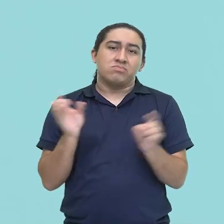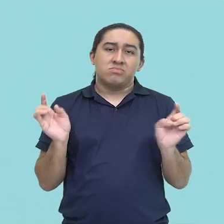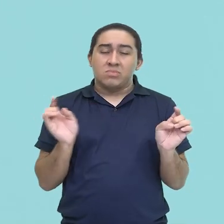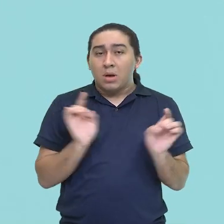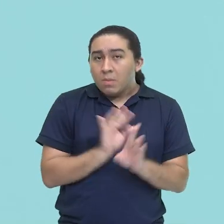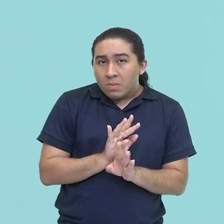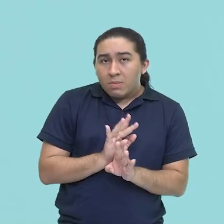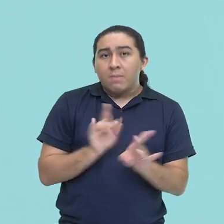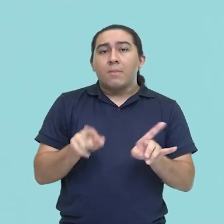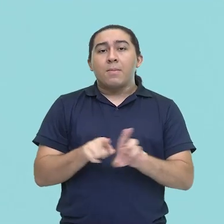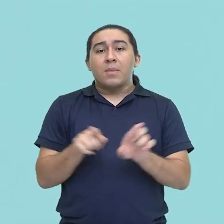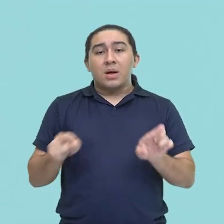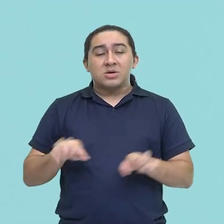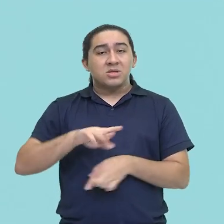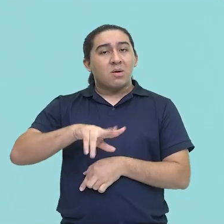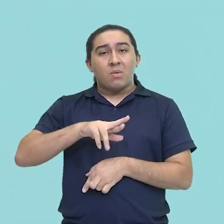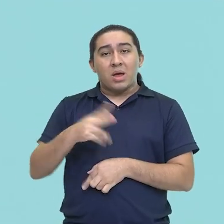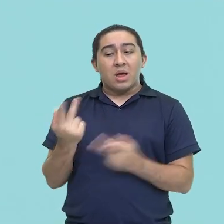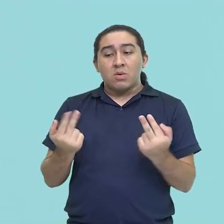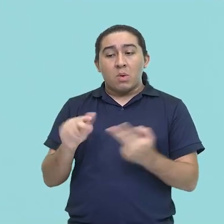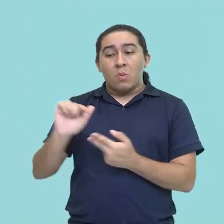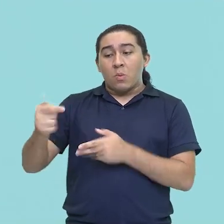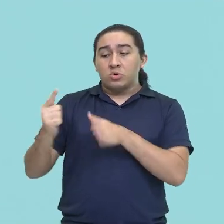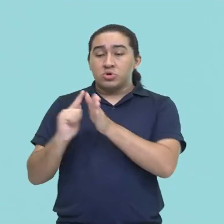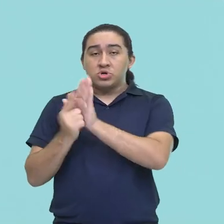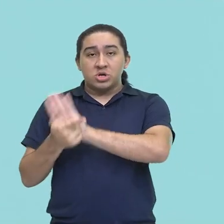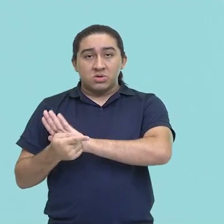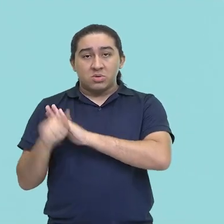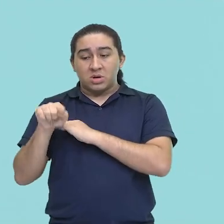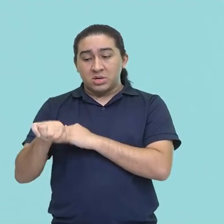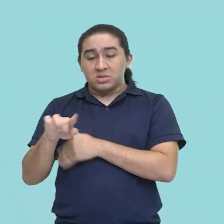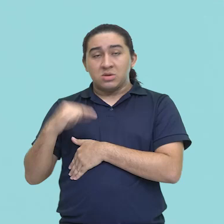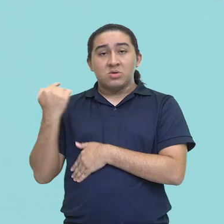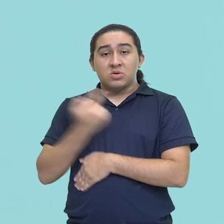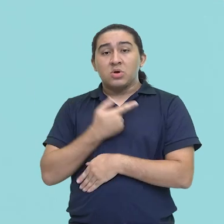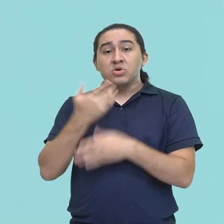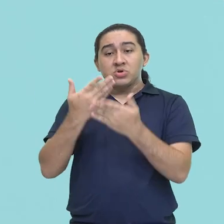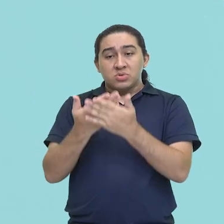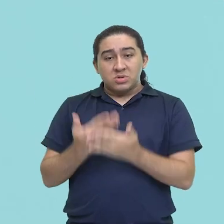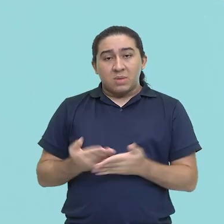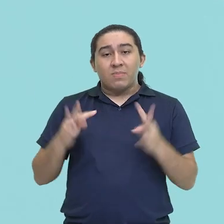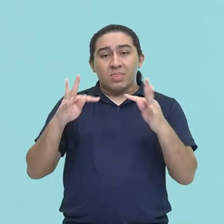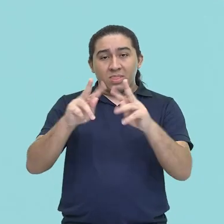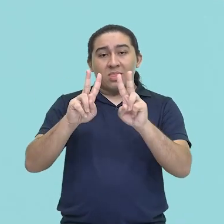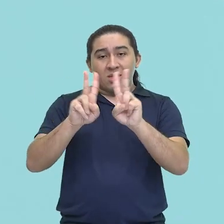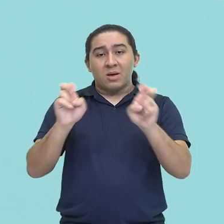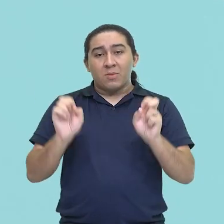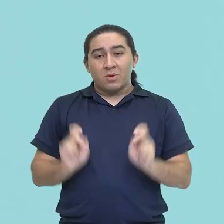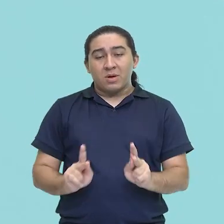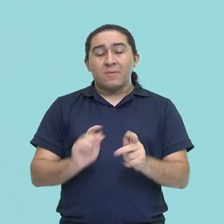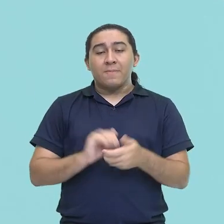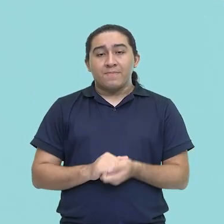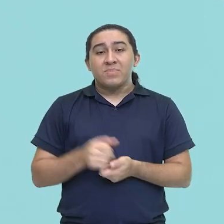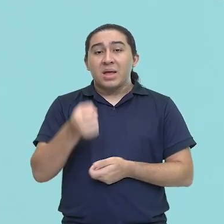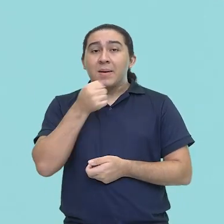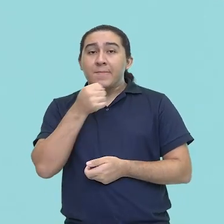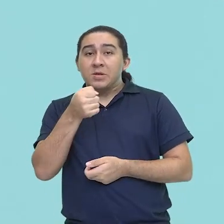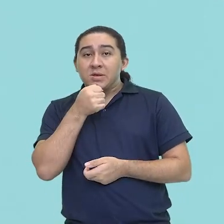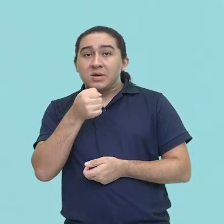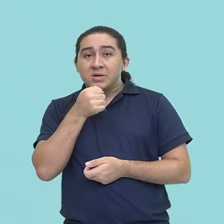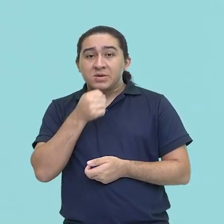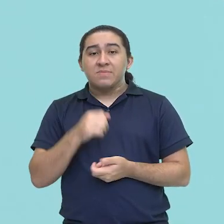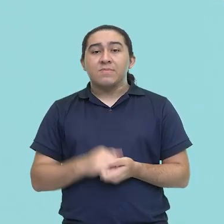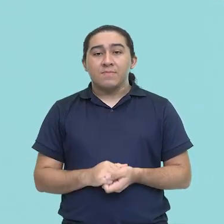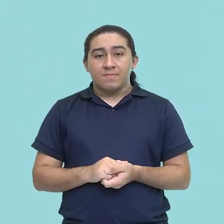não como o outro gênero, né, que nós acabamos de falar, né, a reportagem. Então,